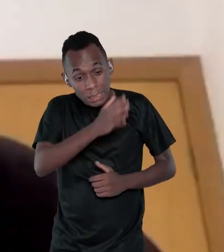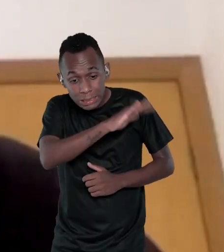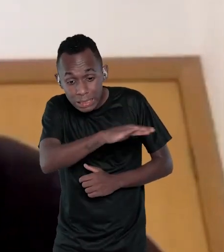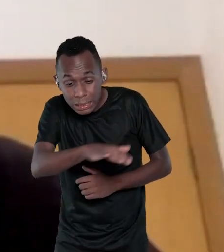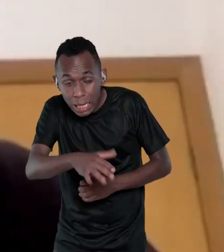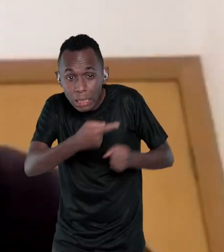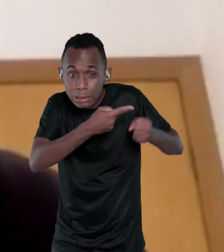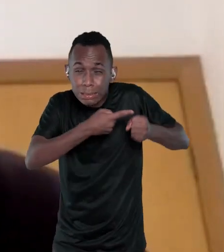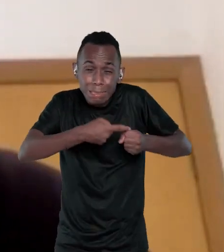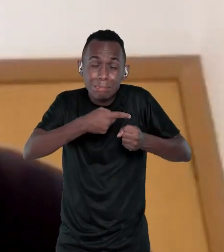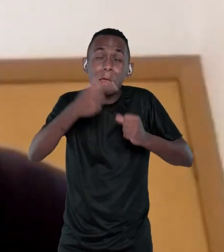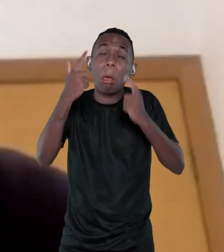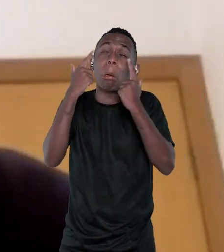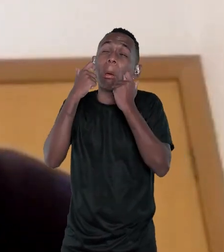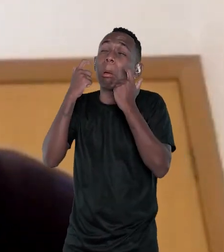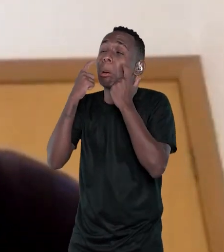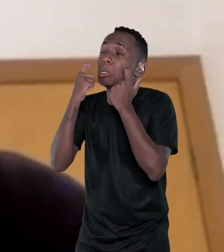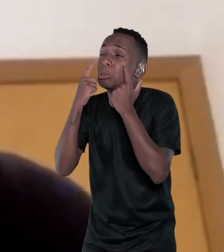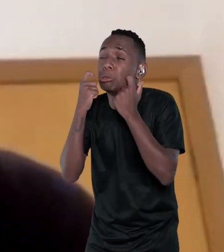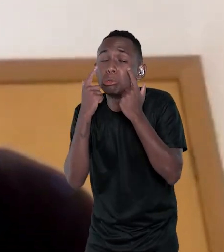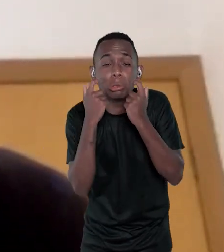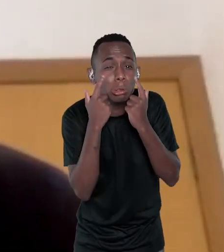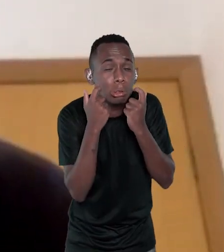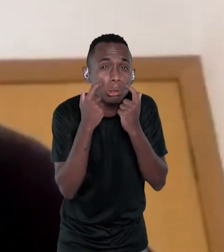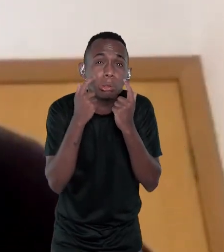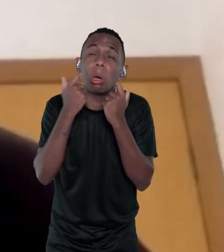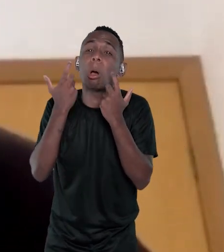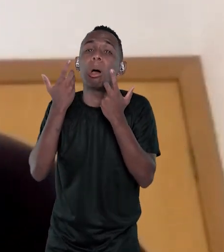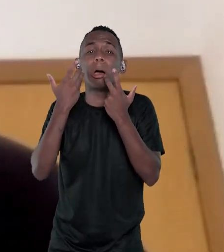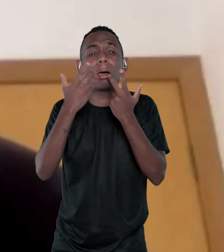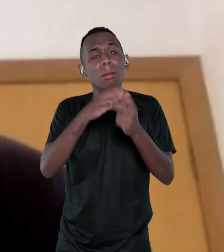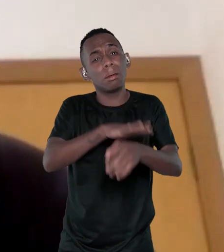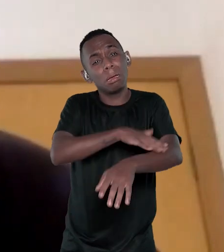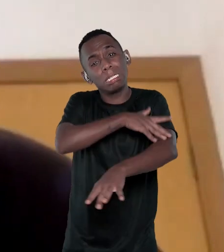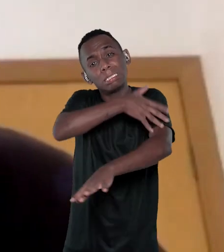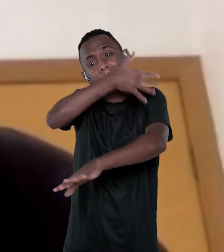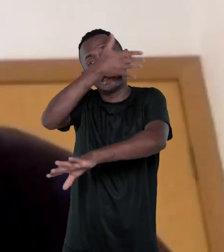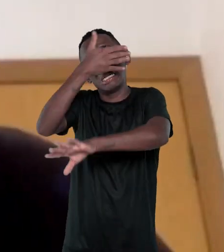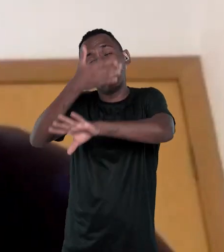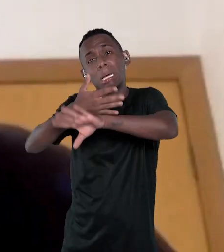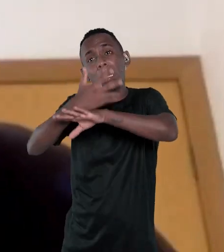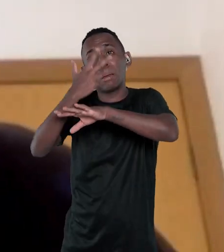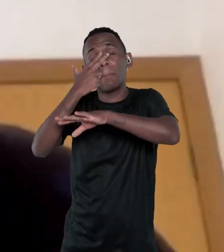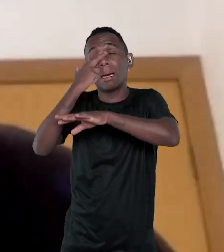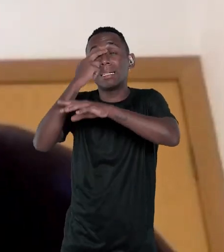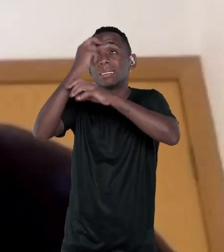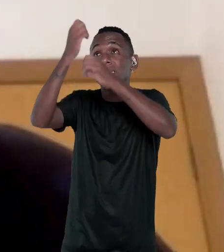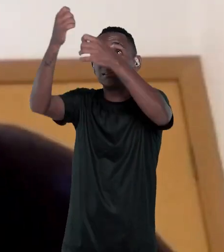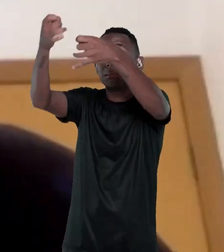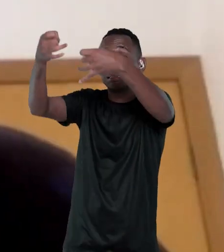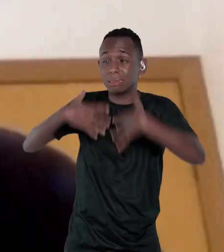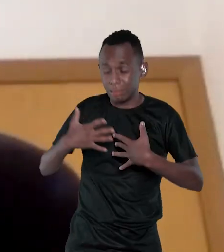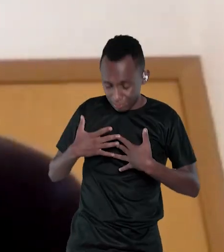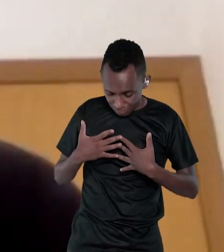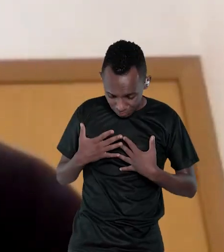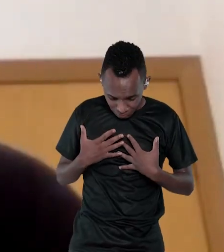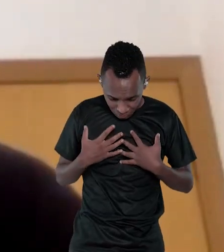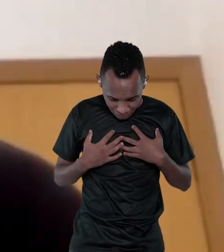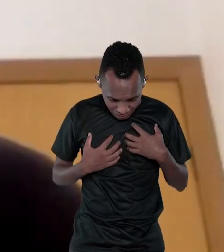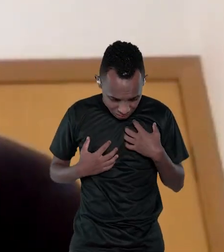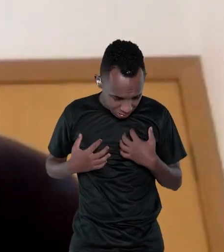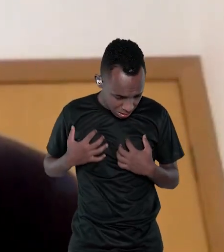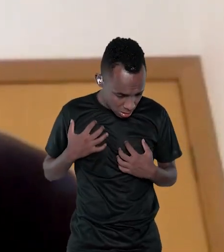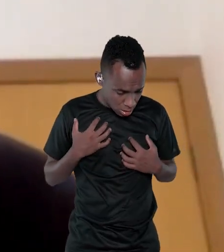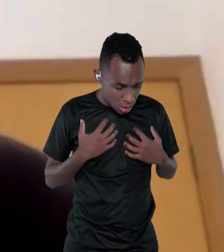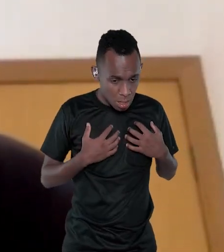antes até de nascer. Meninos do vale choram estrelas nuas